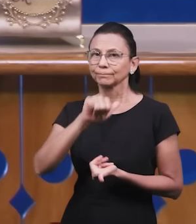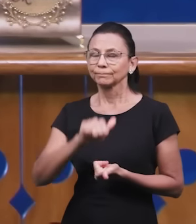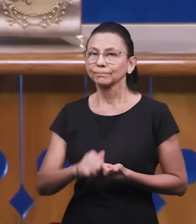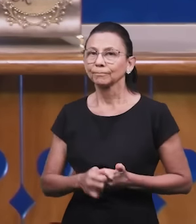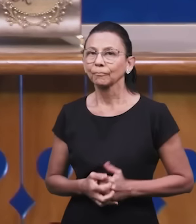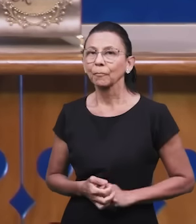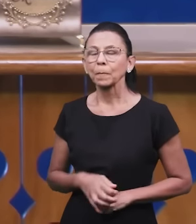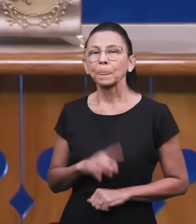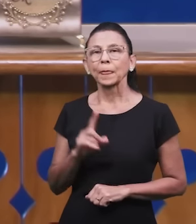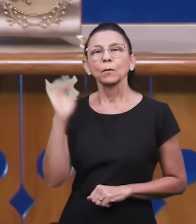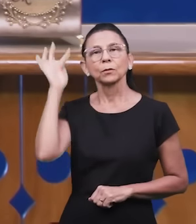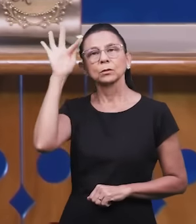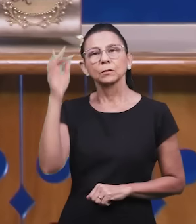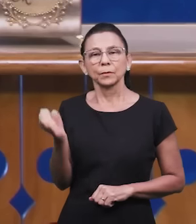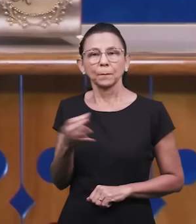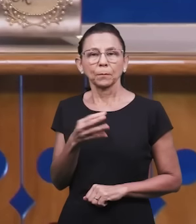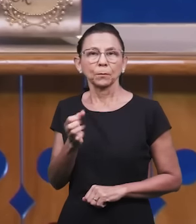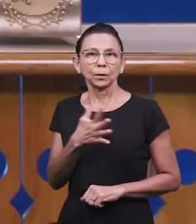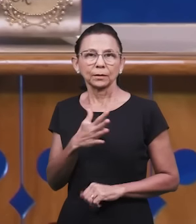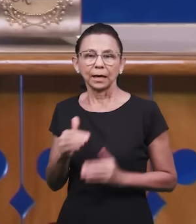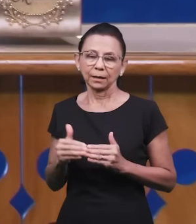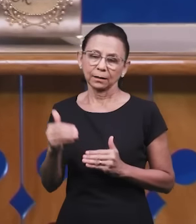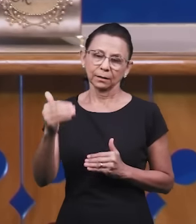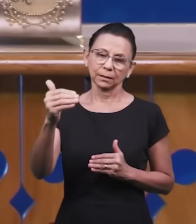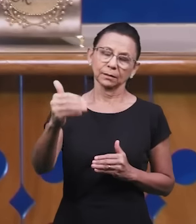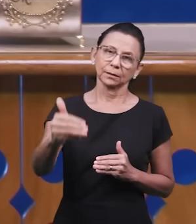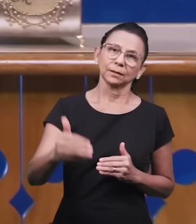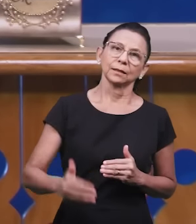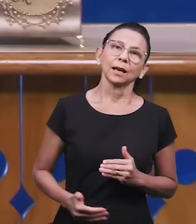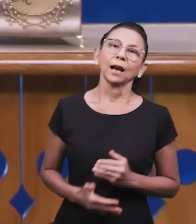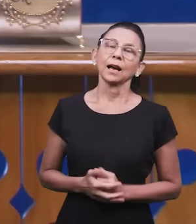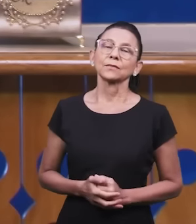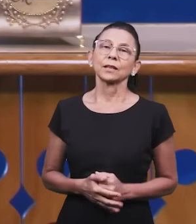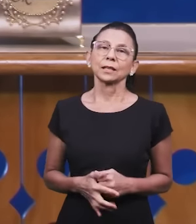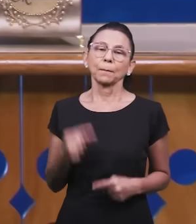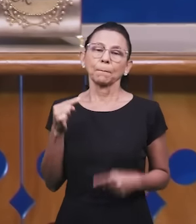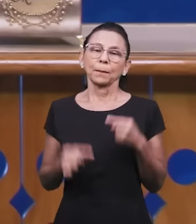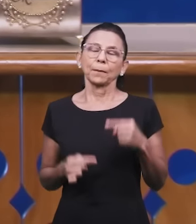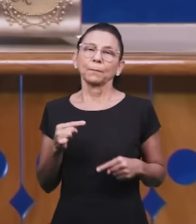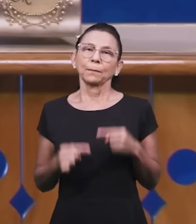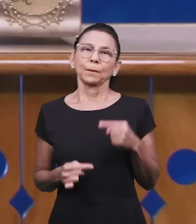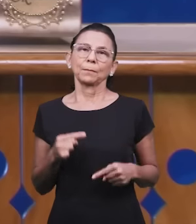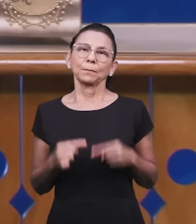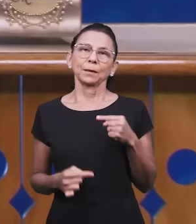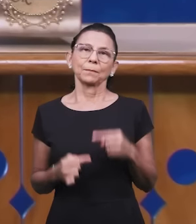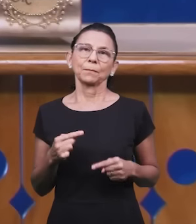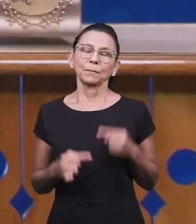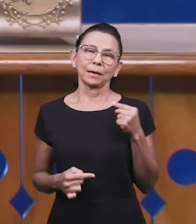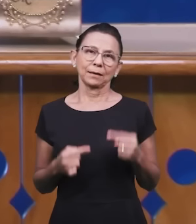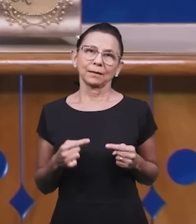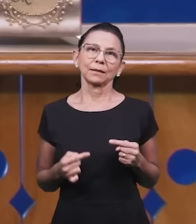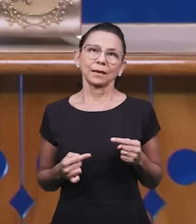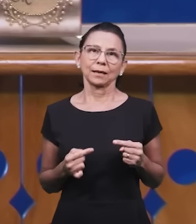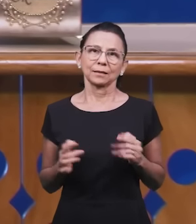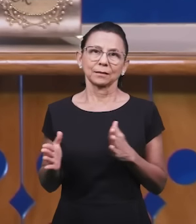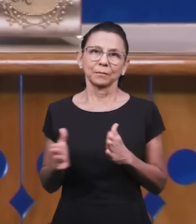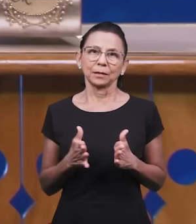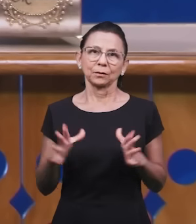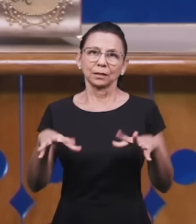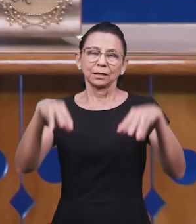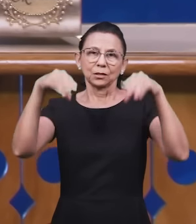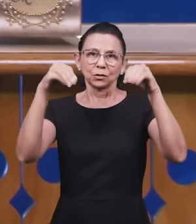Depois, quando a filosofia moderna vem, eles vêm exatamente para combater essas trevas que estavam aqui na